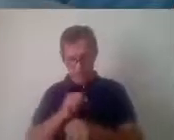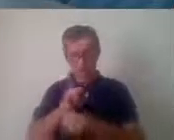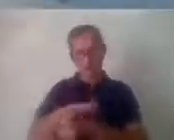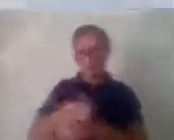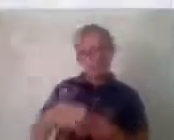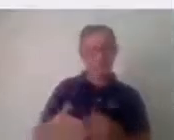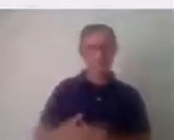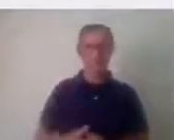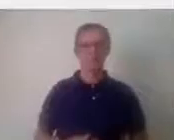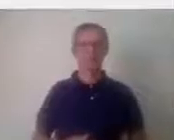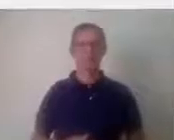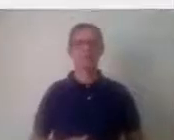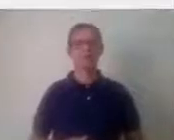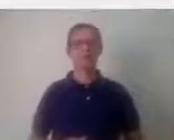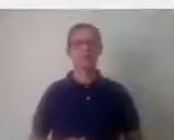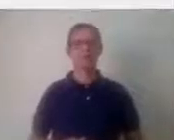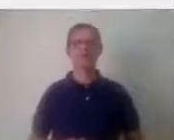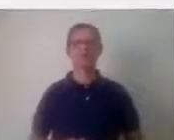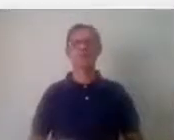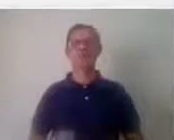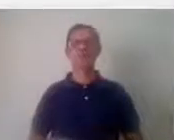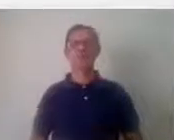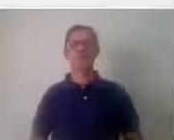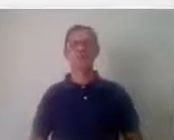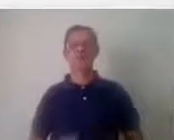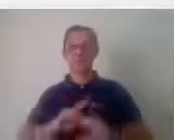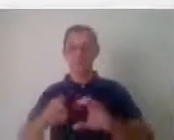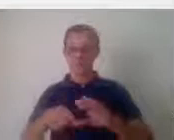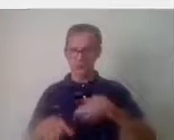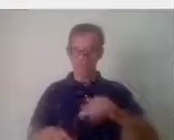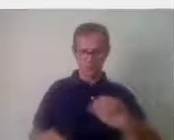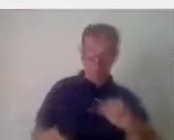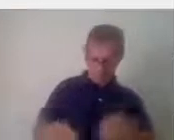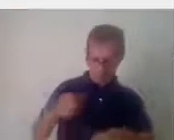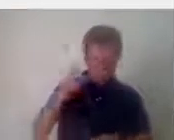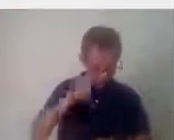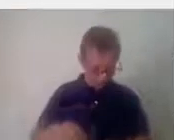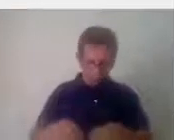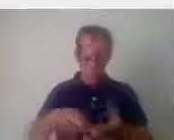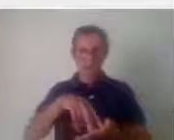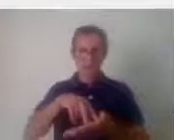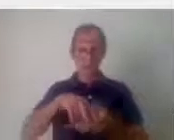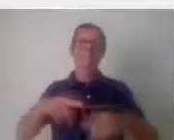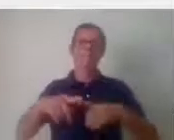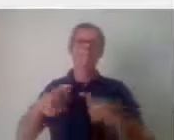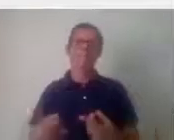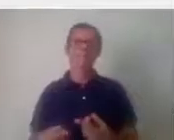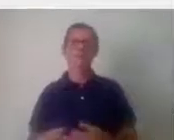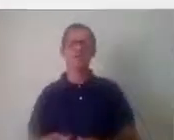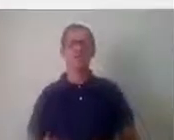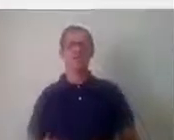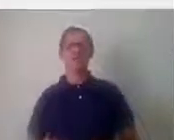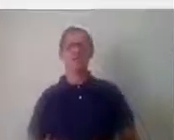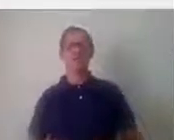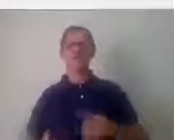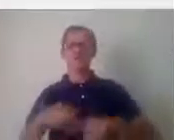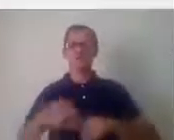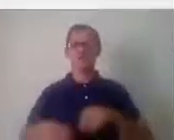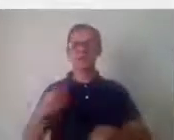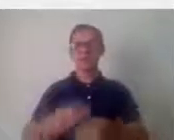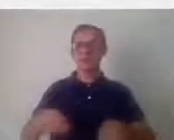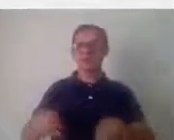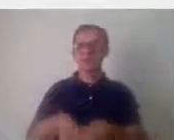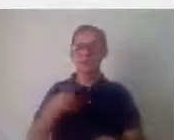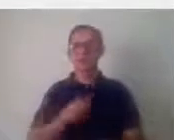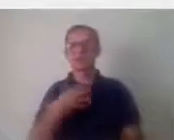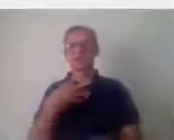quadro. O centro de massa é onde você vai conseguir aí o equilíbrio de um corpo rígido. E como que